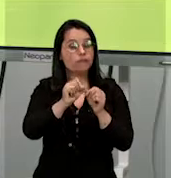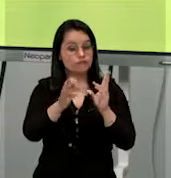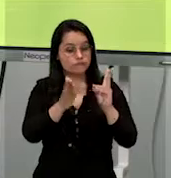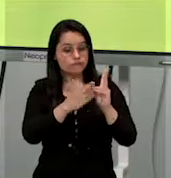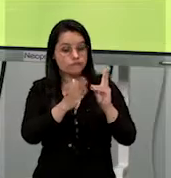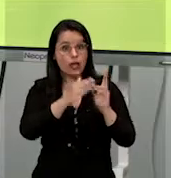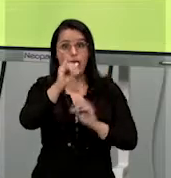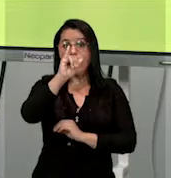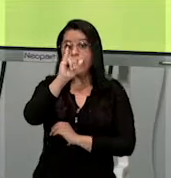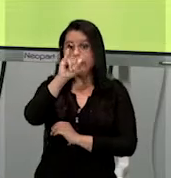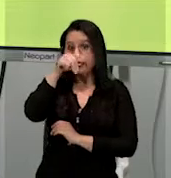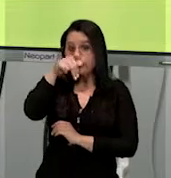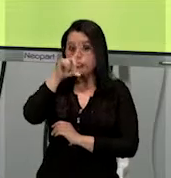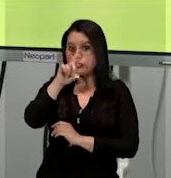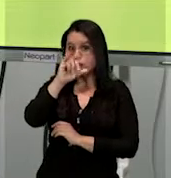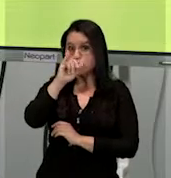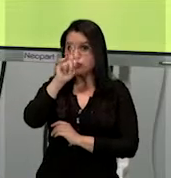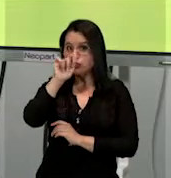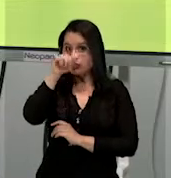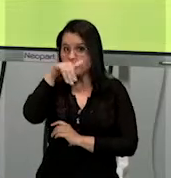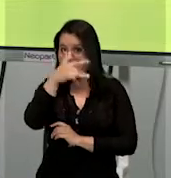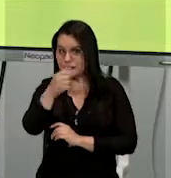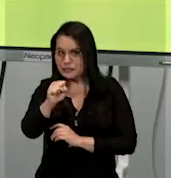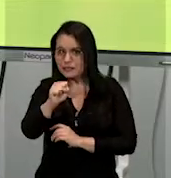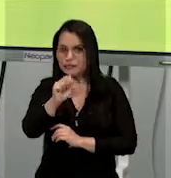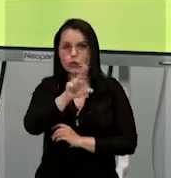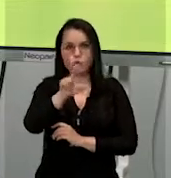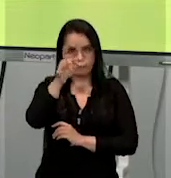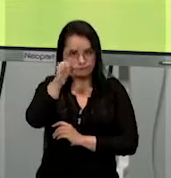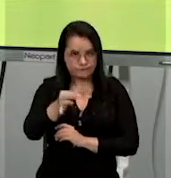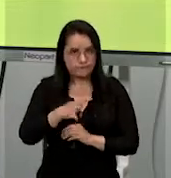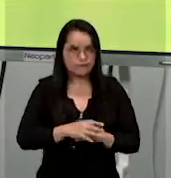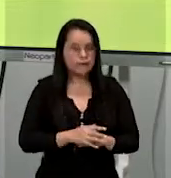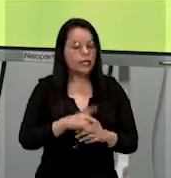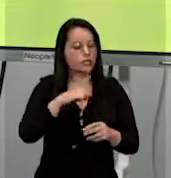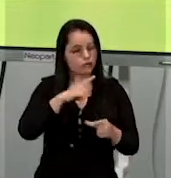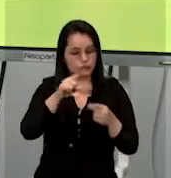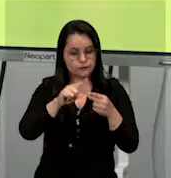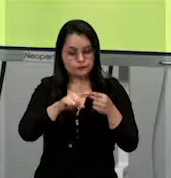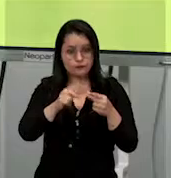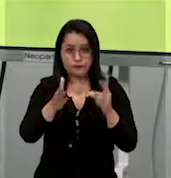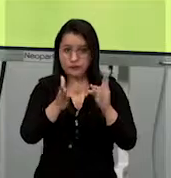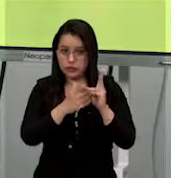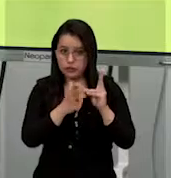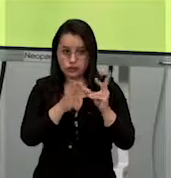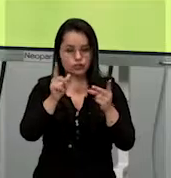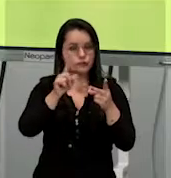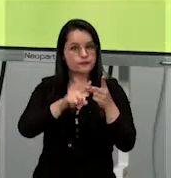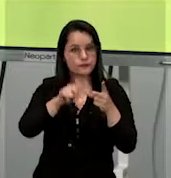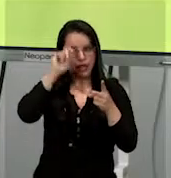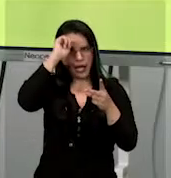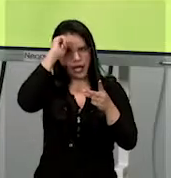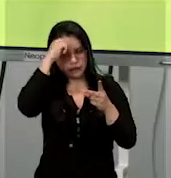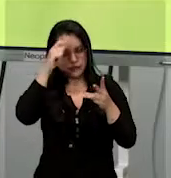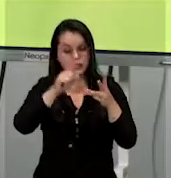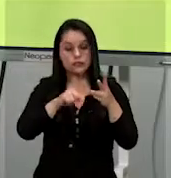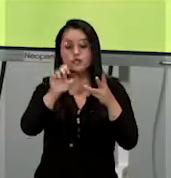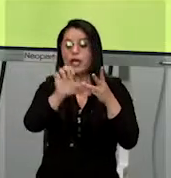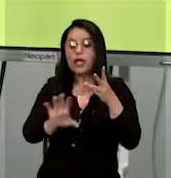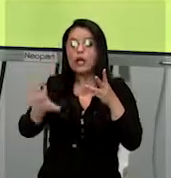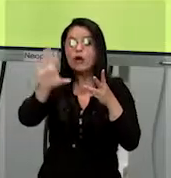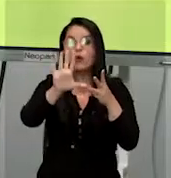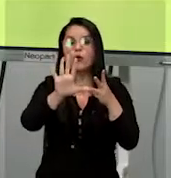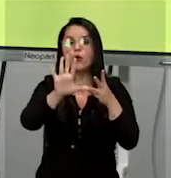os principais grupos, então, eram indígenas, africanos, europeus. Dentre esses